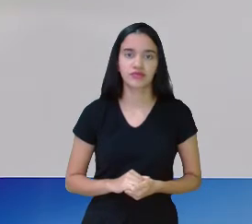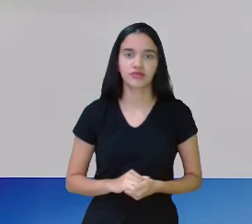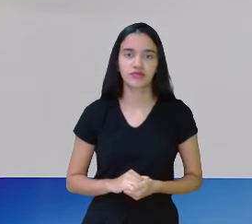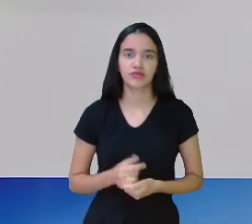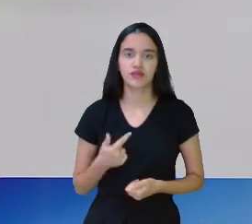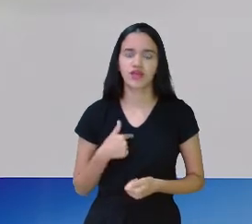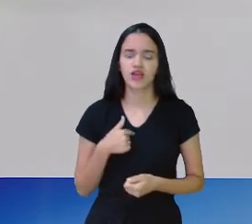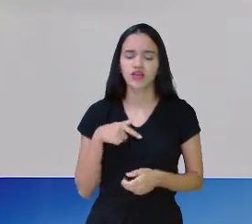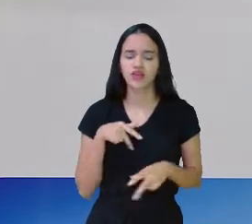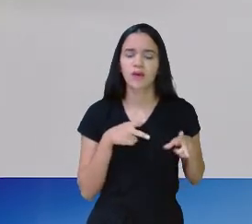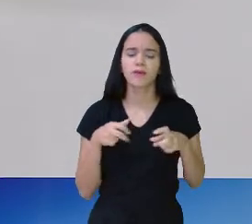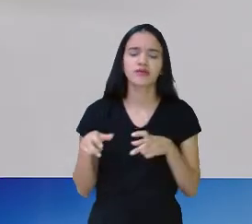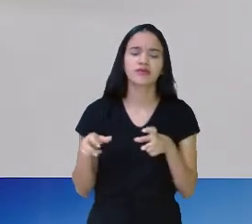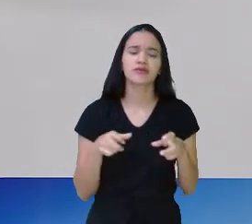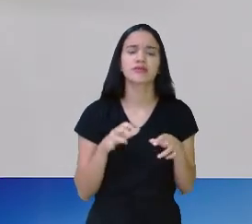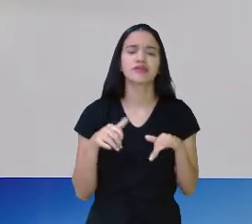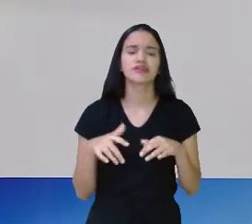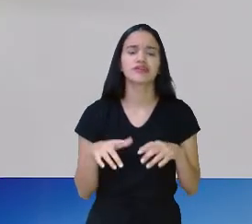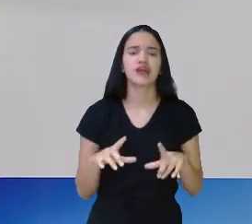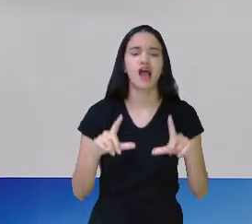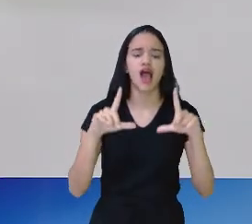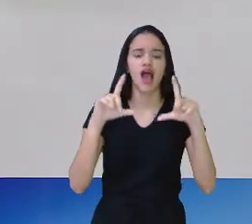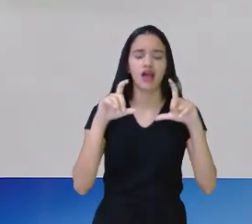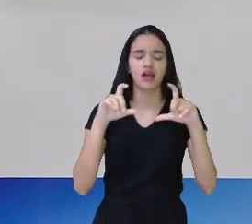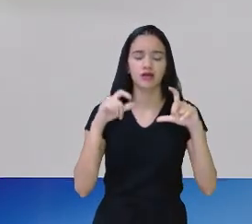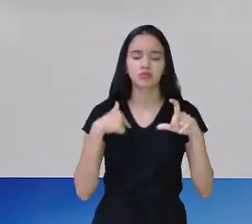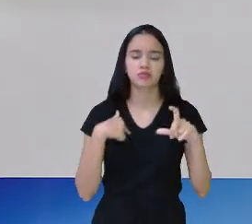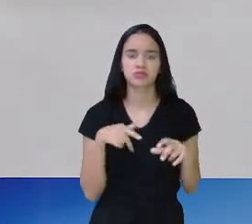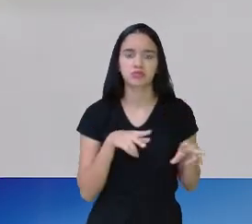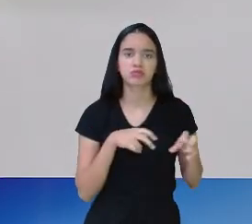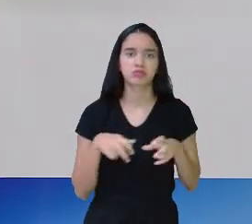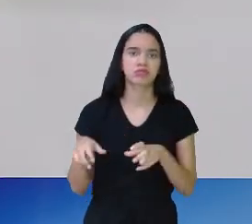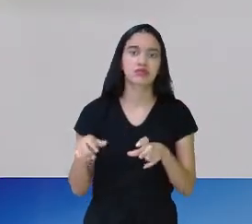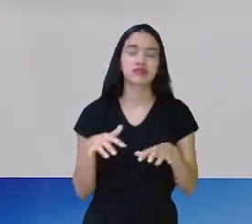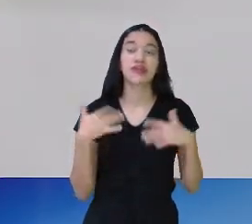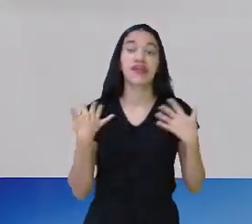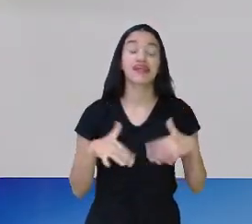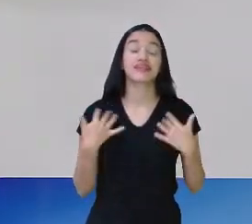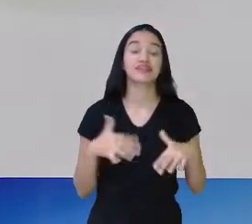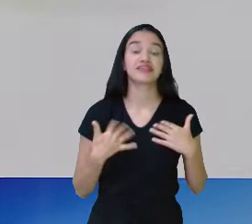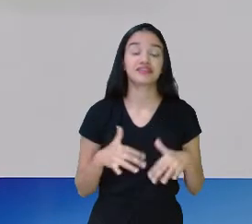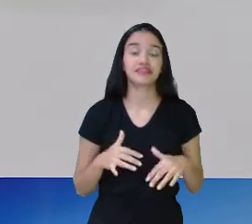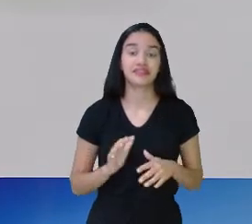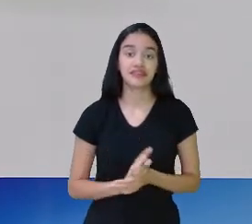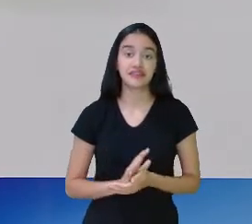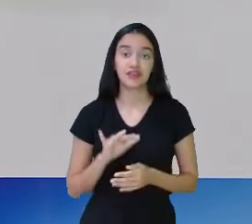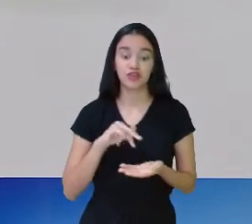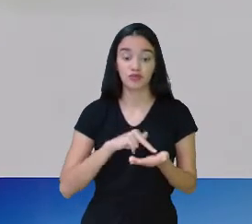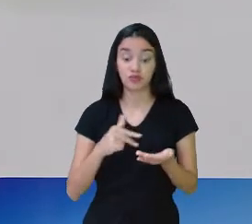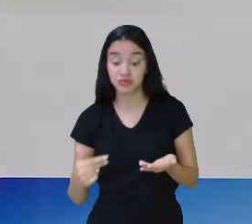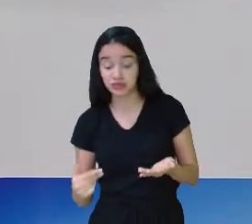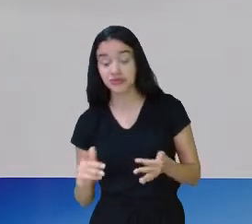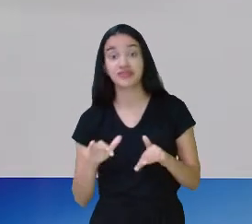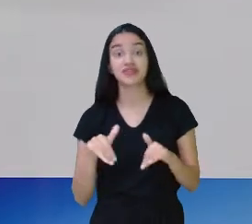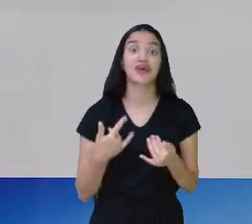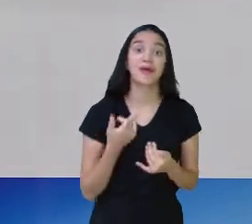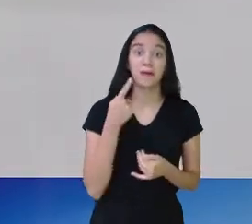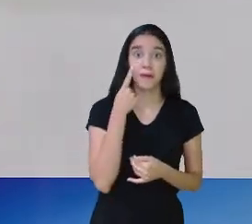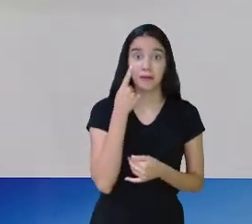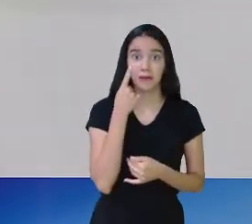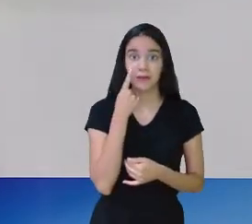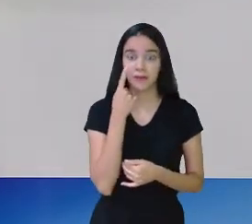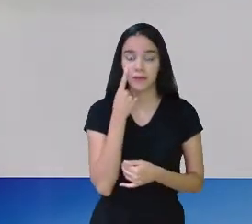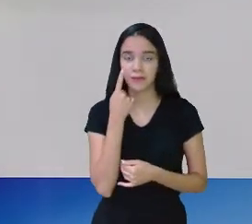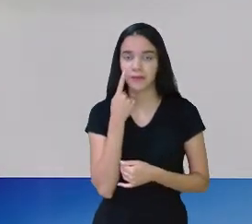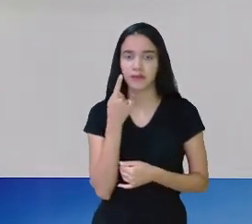ver se a câmera consegue pegar aqui. Eita, eu até derrubei. Deixa eu ver se a câmera